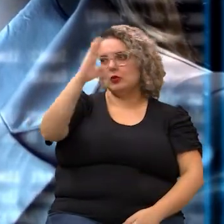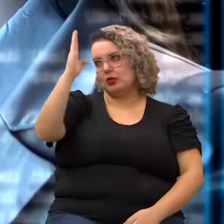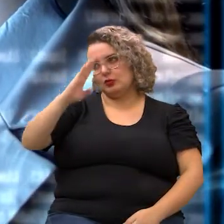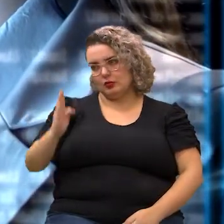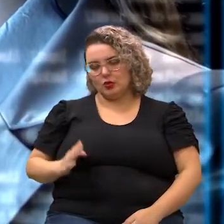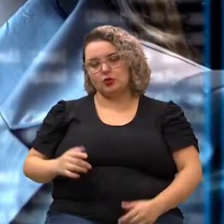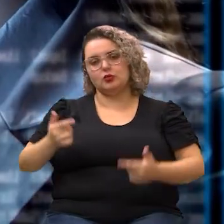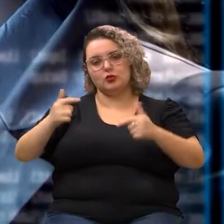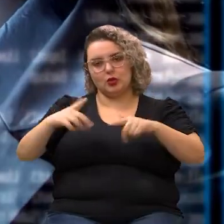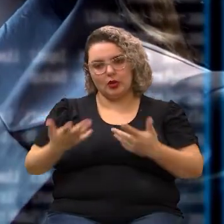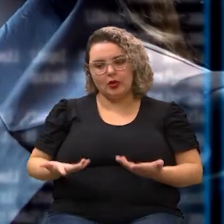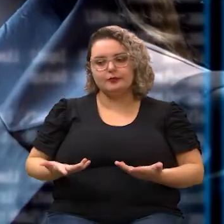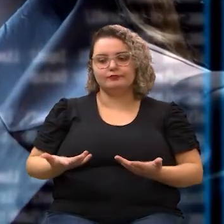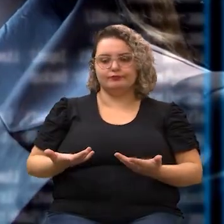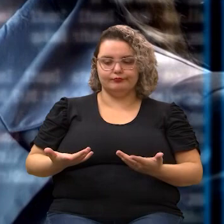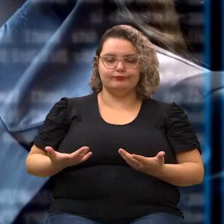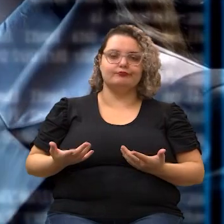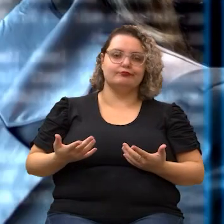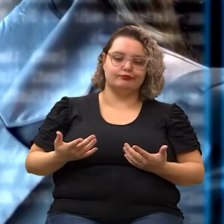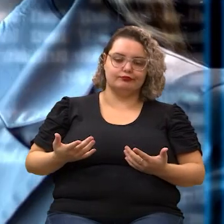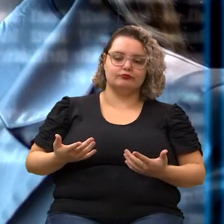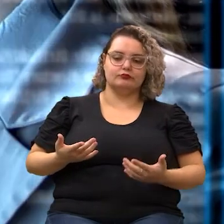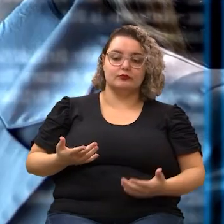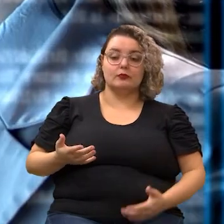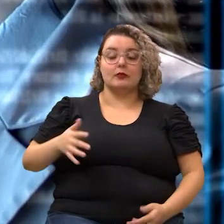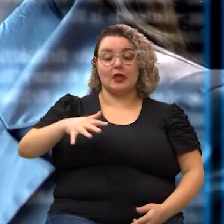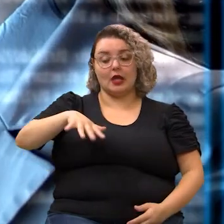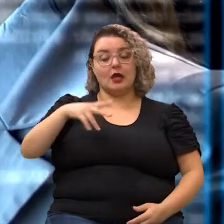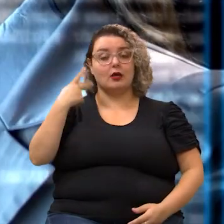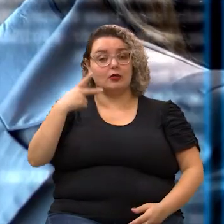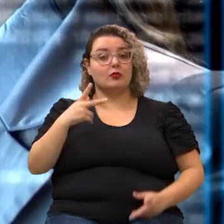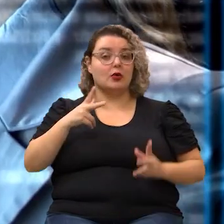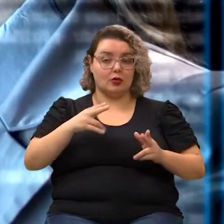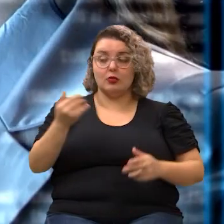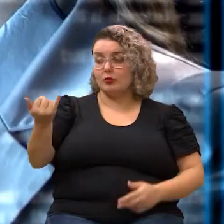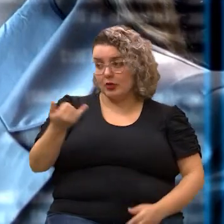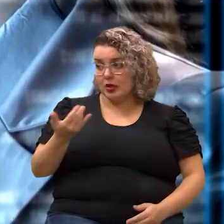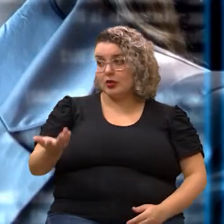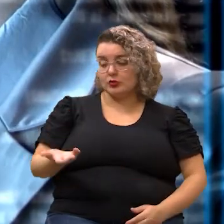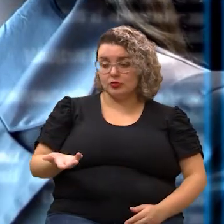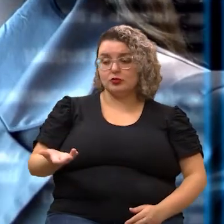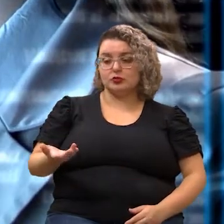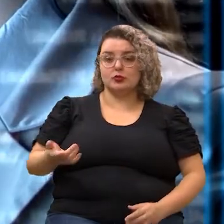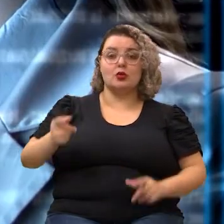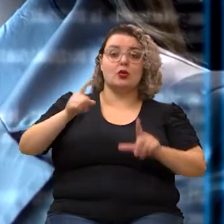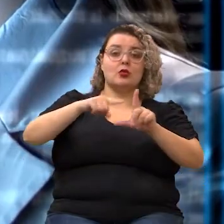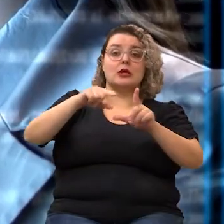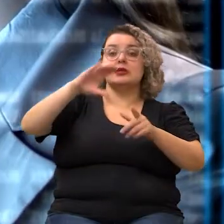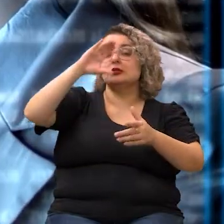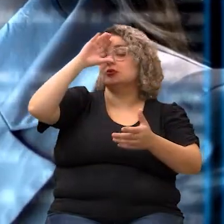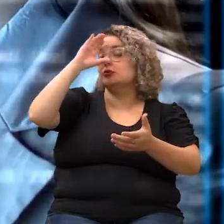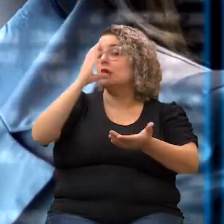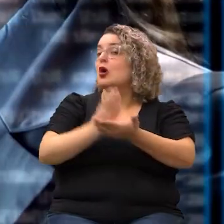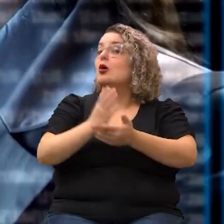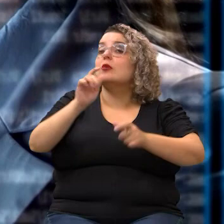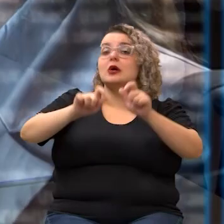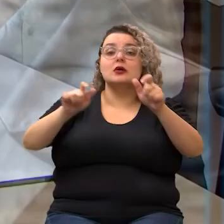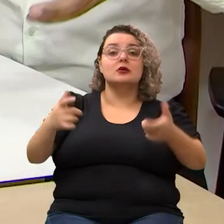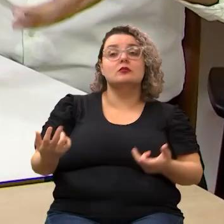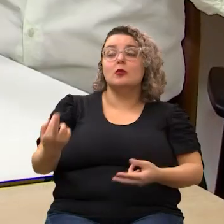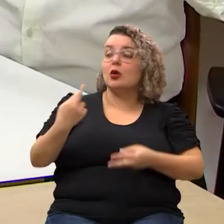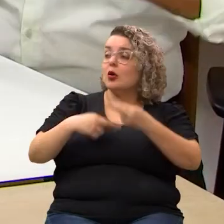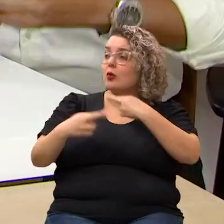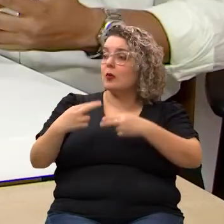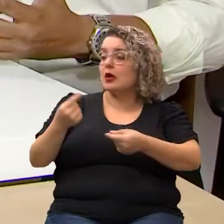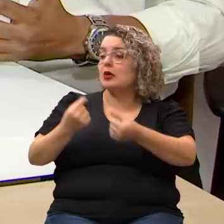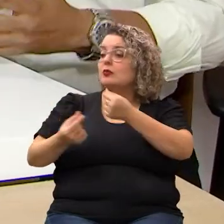a economia local, isso movimenta o indicador. O lado político, como você trouxe, o índice de confiança nas pessoas